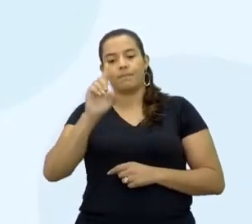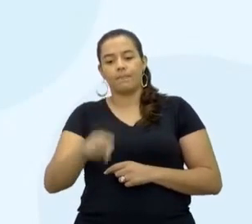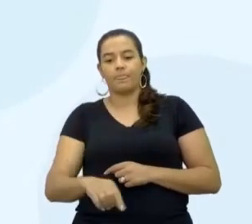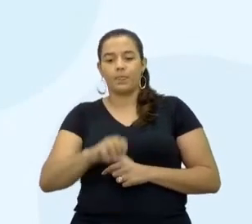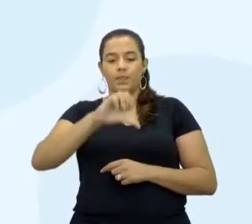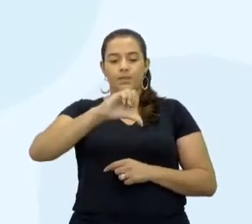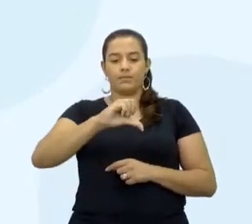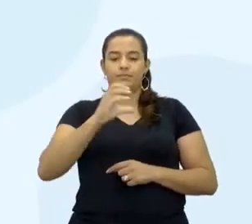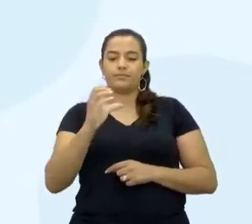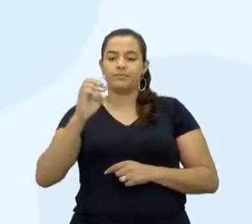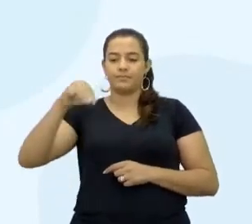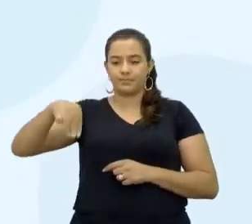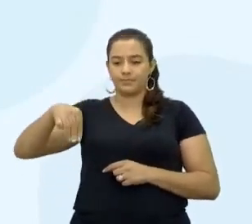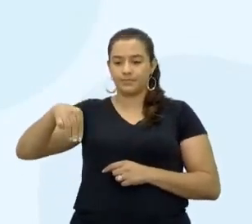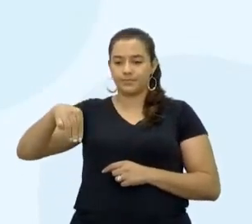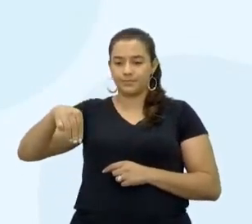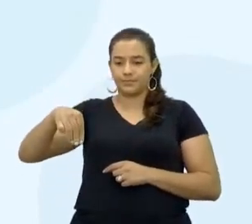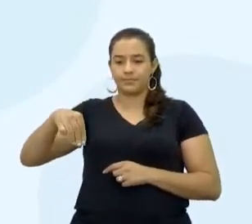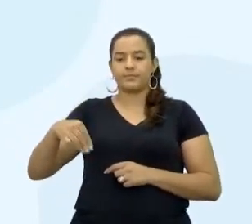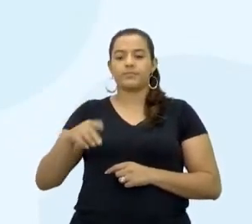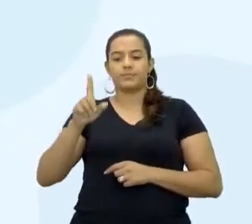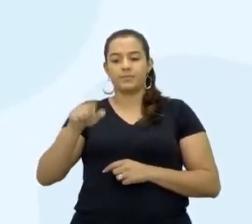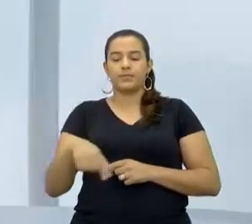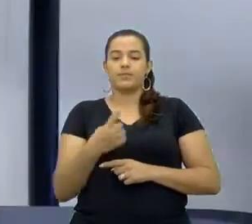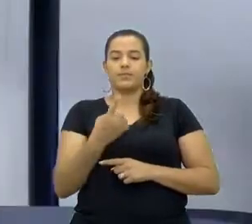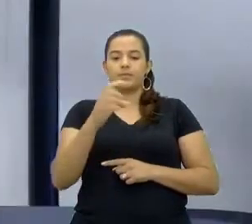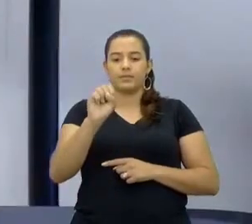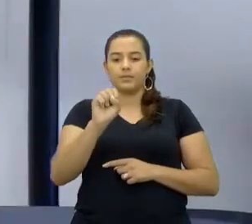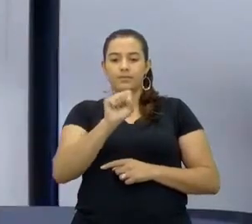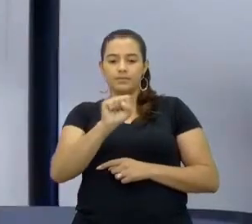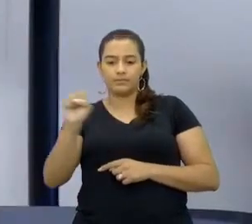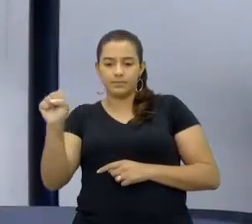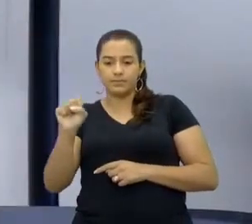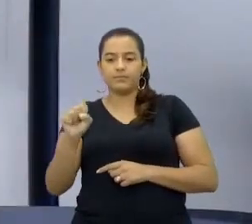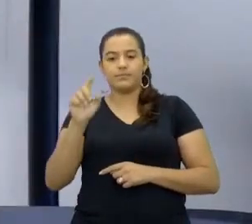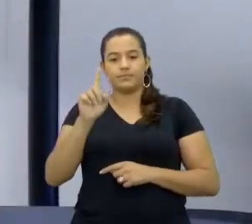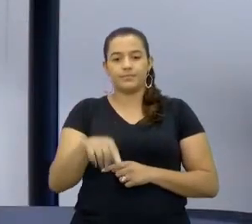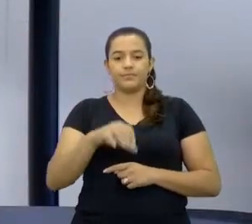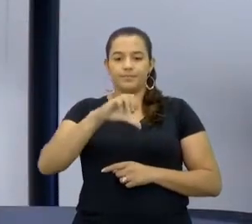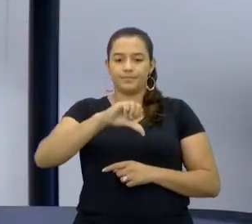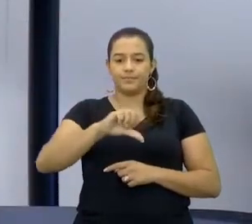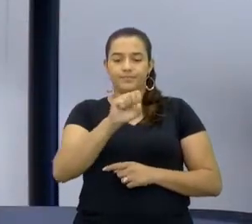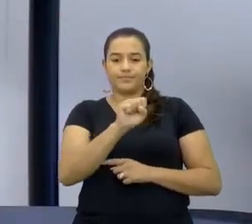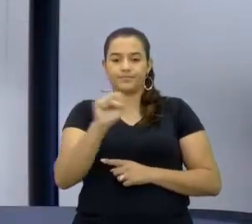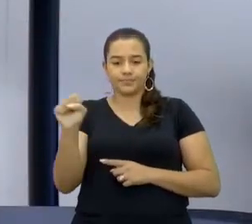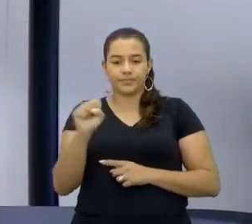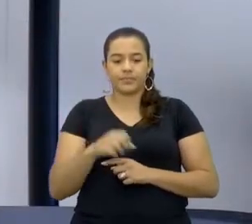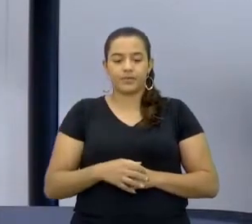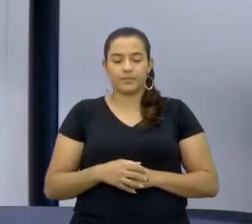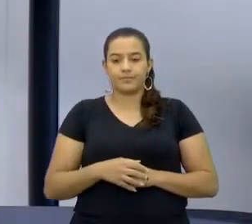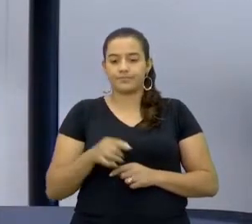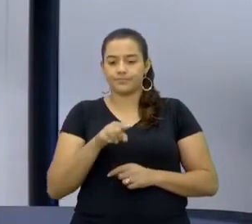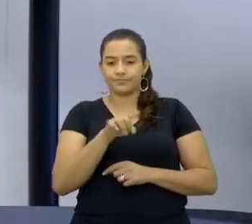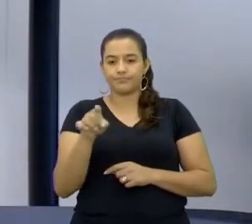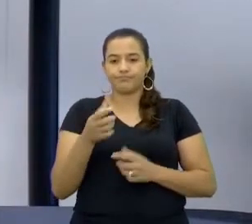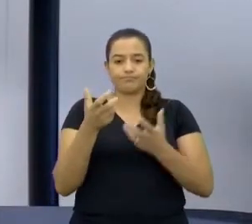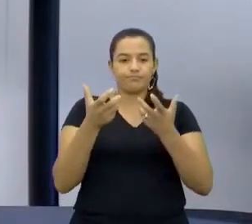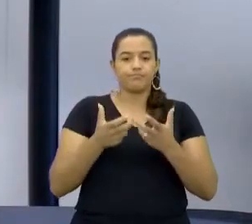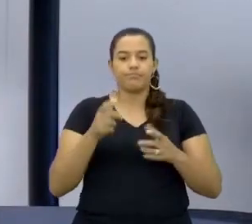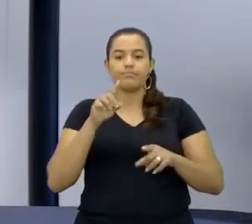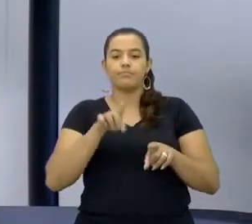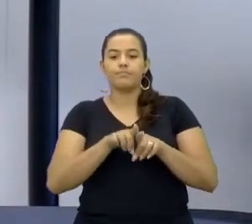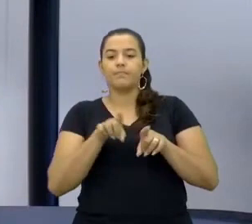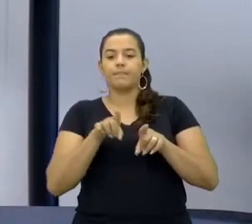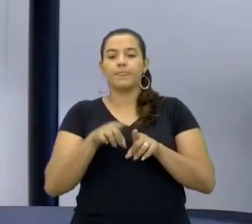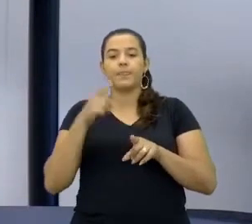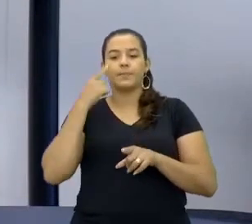centímetros. Em 10 segundos ela anda 9 centímetros. Se você quiser saber, por exemplo, se esse tubo